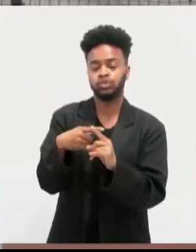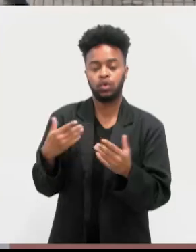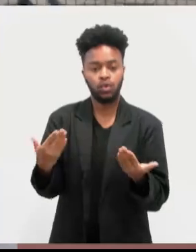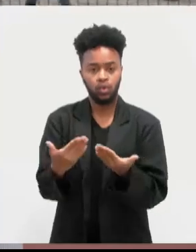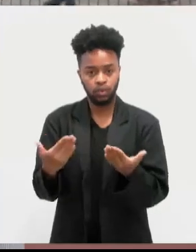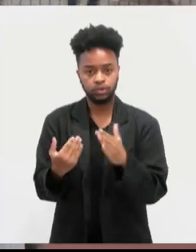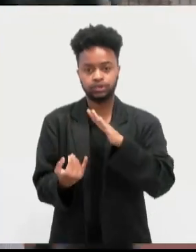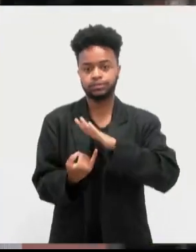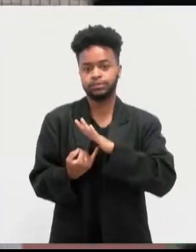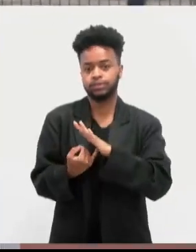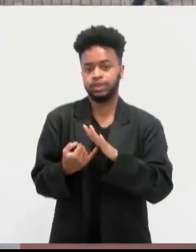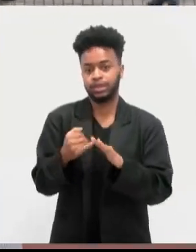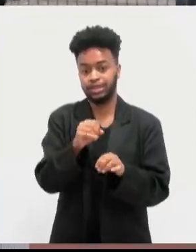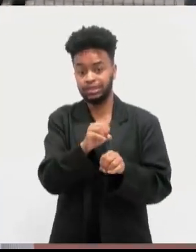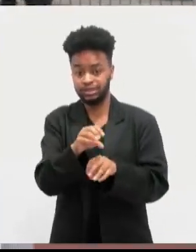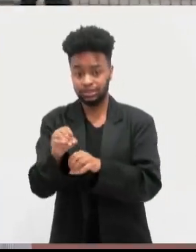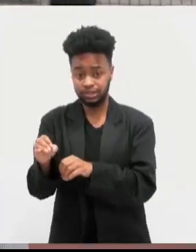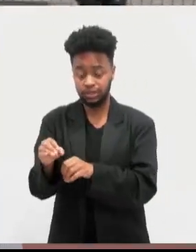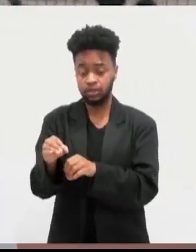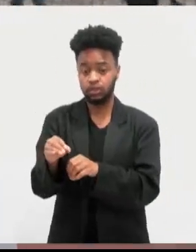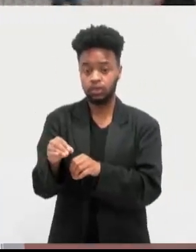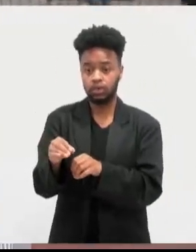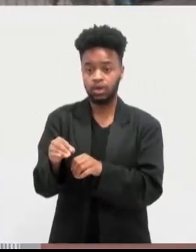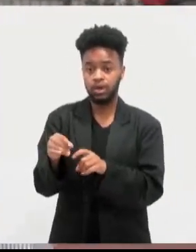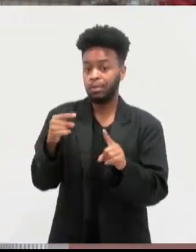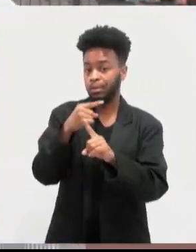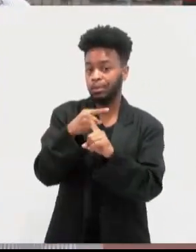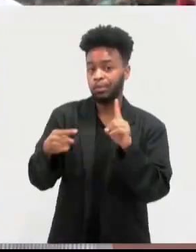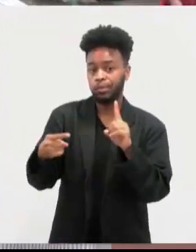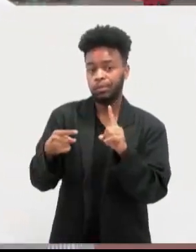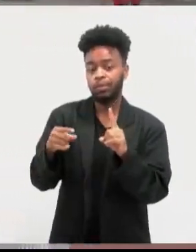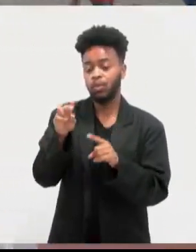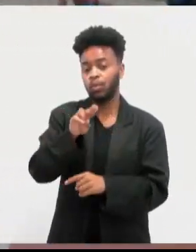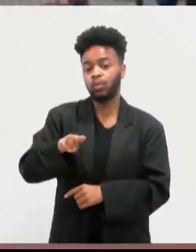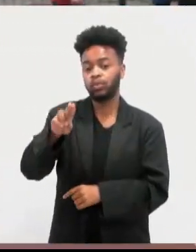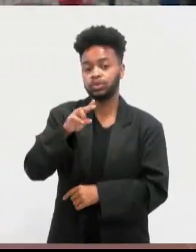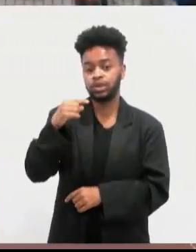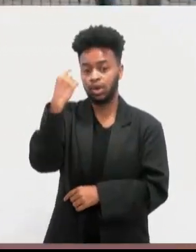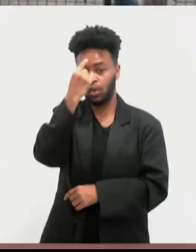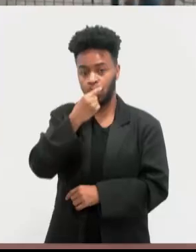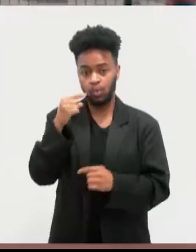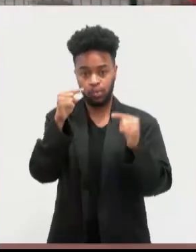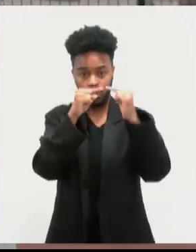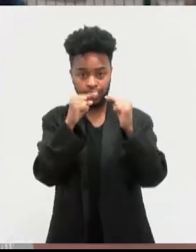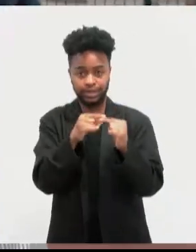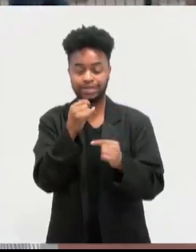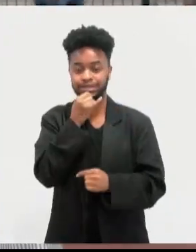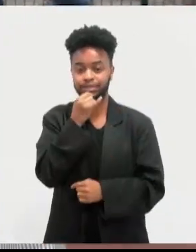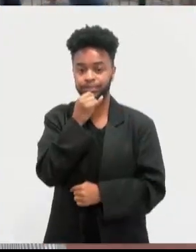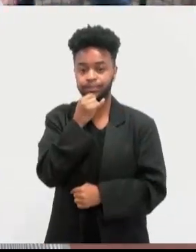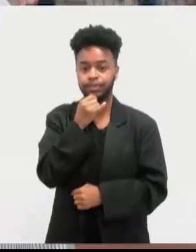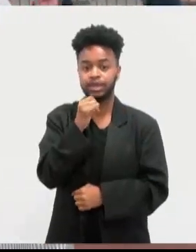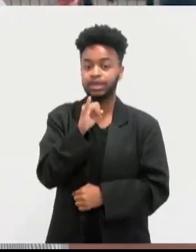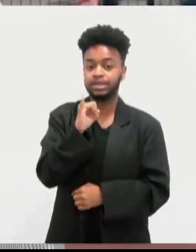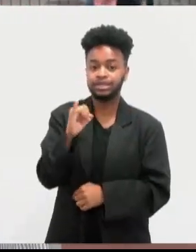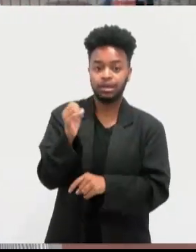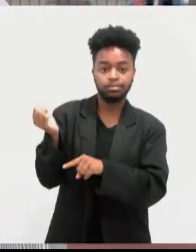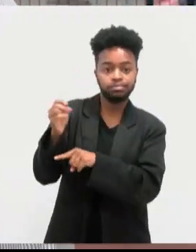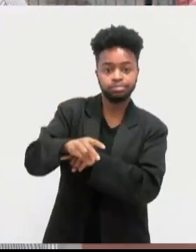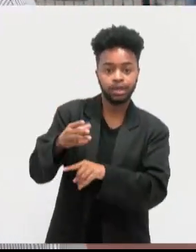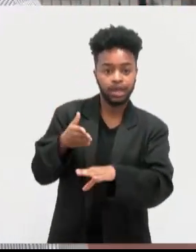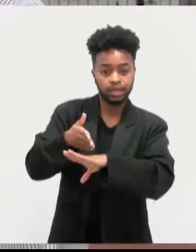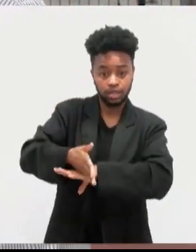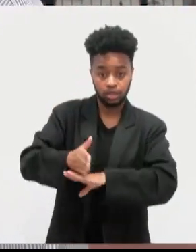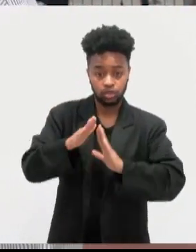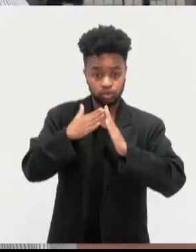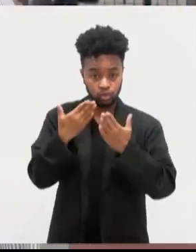ensino, elas privam por utilizar o reconhecimento facial para que, por exemplo, o acesso à unidade de ensino seja de